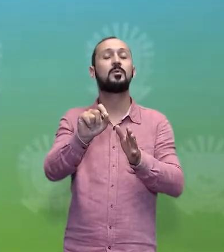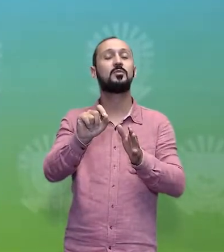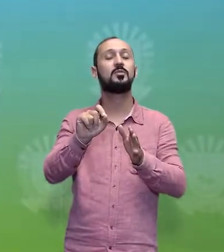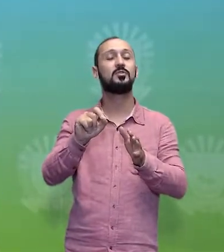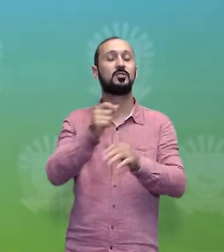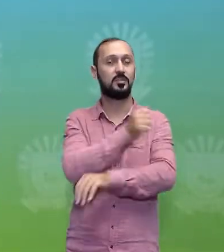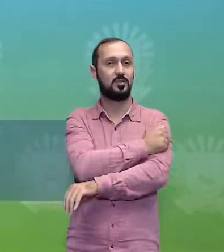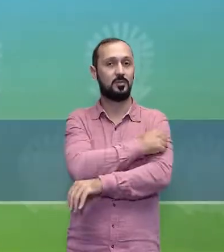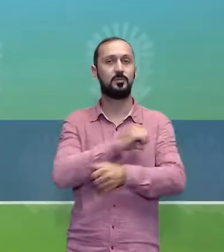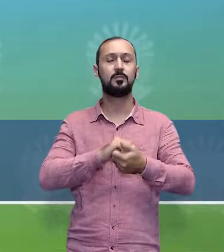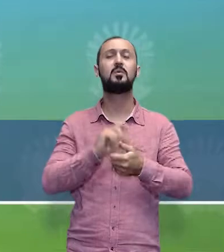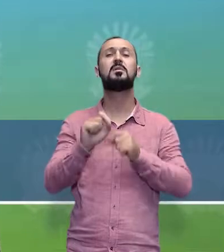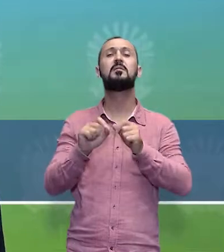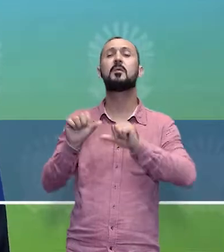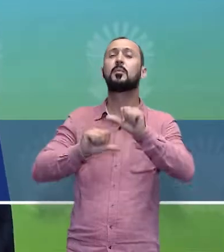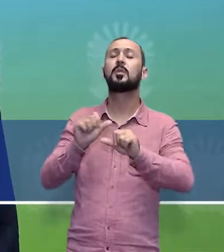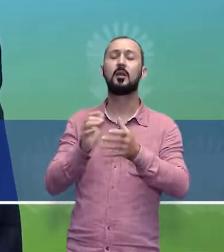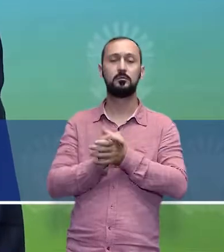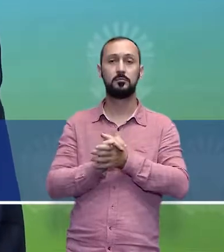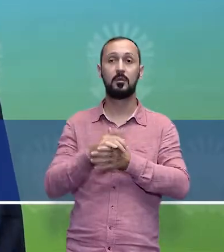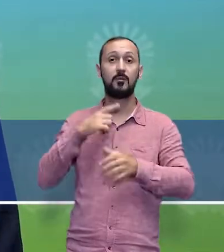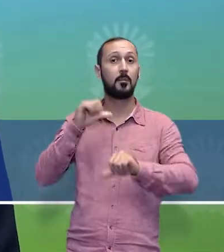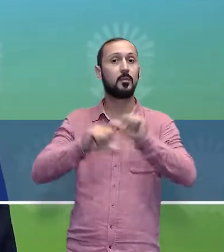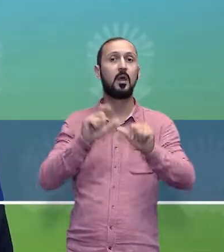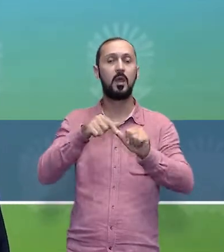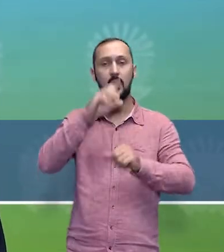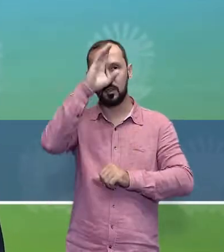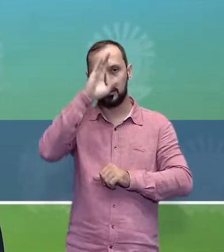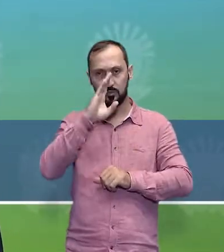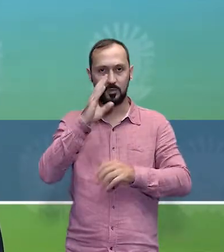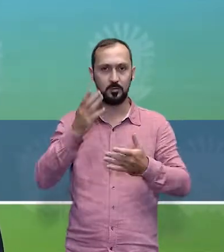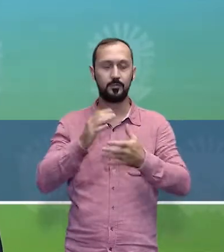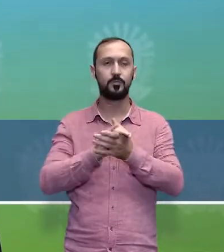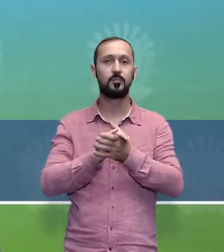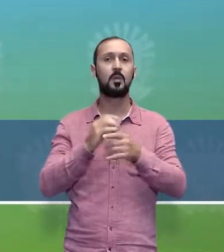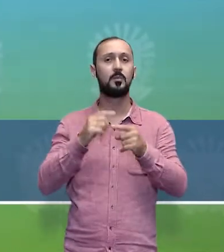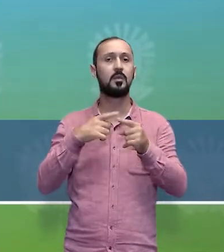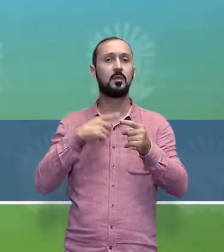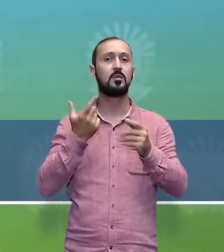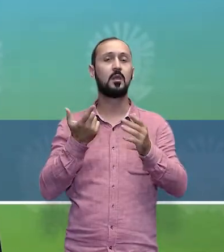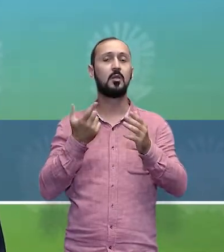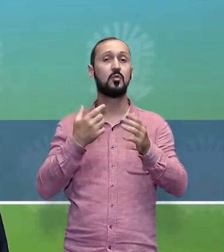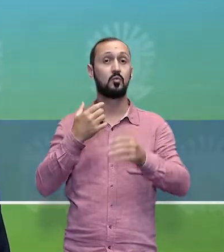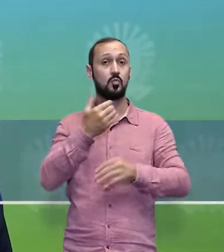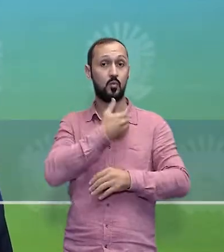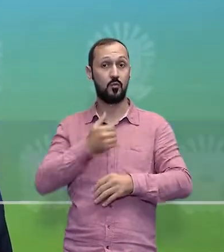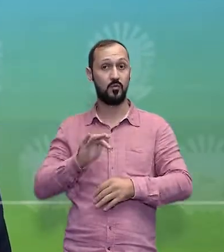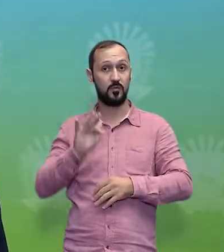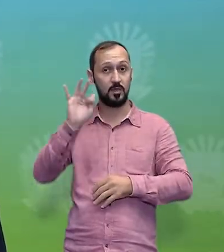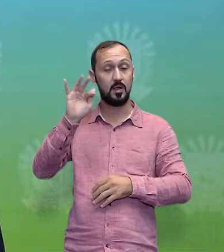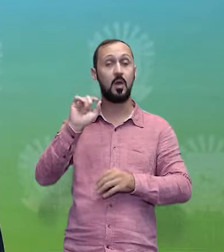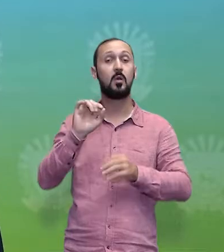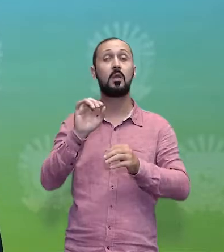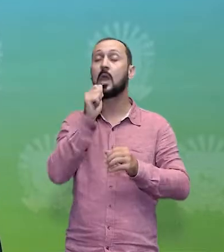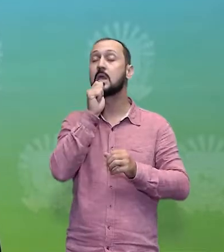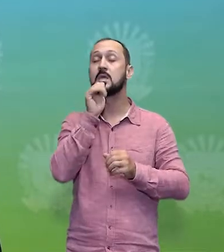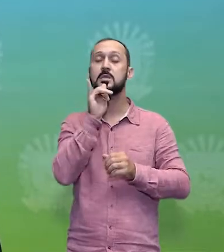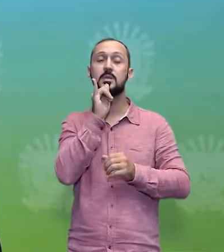que vai mudar é a questão da gratuidade. Existe, inclusive, uma medida provisória do governo